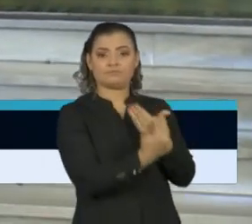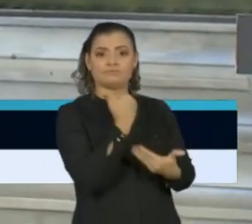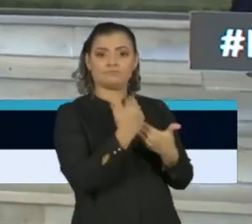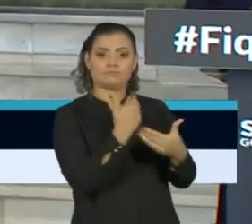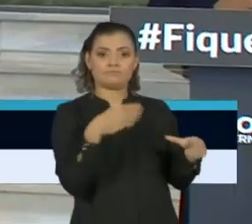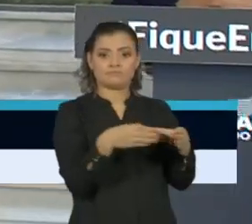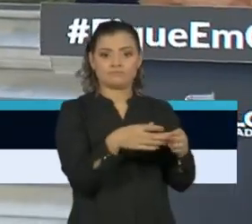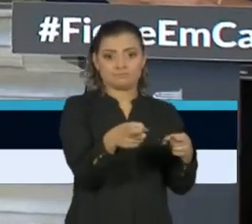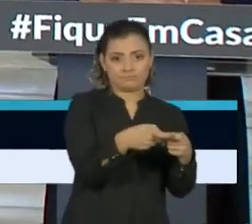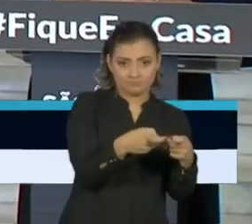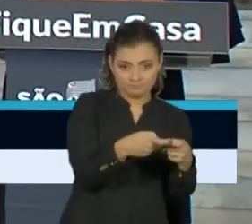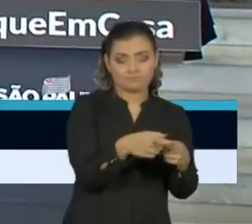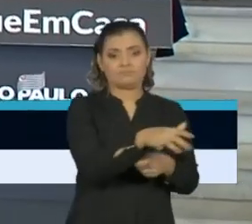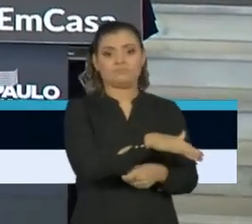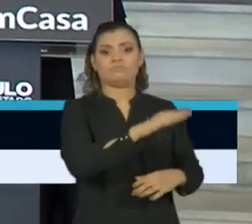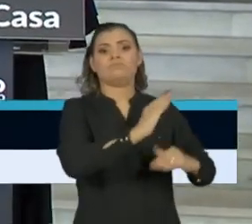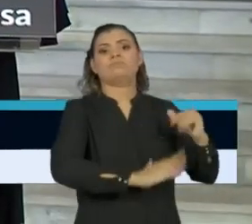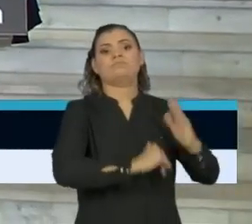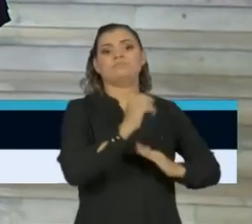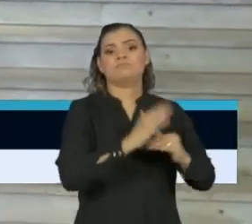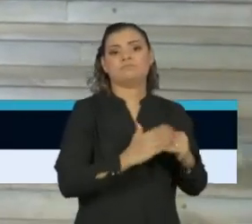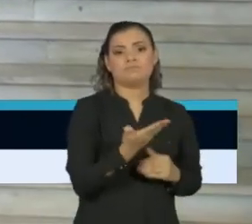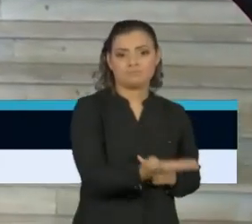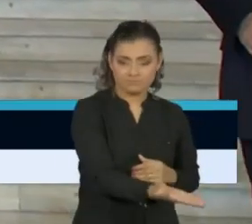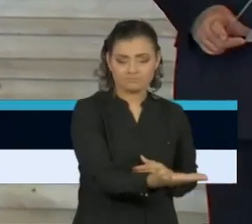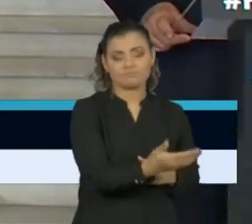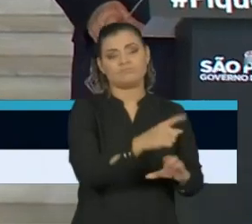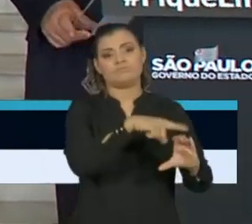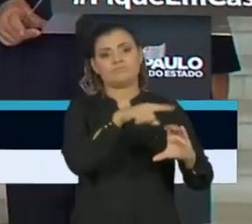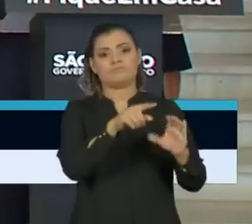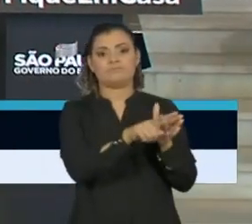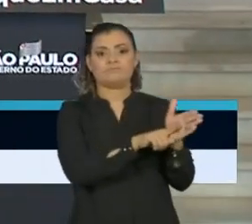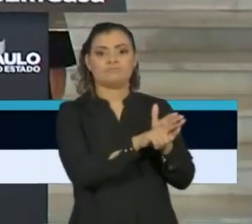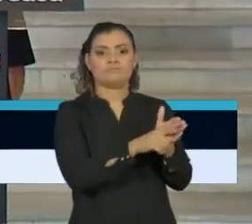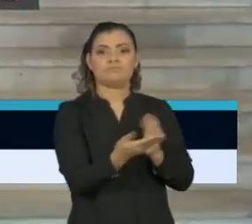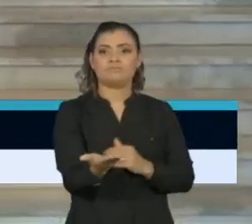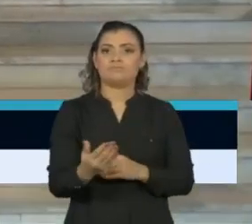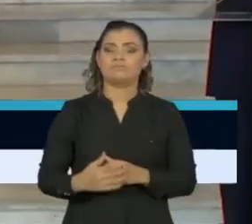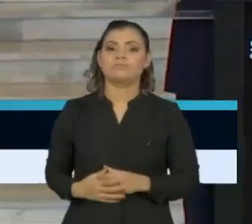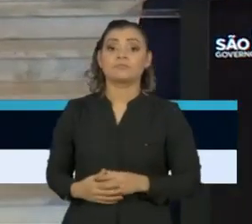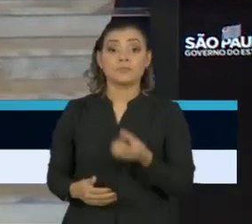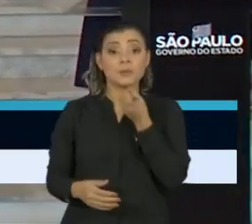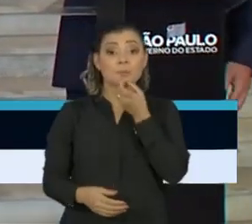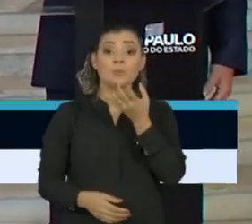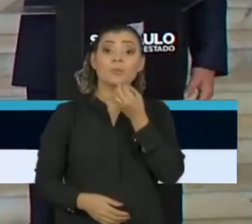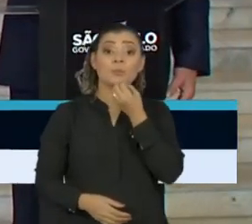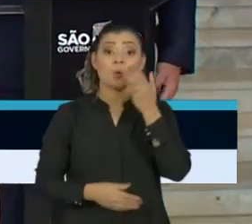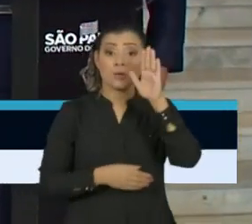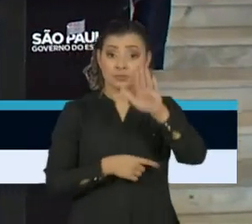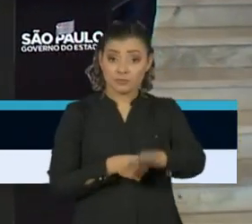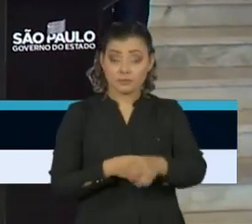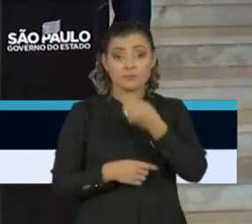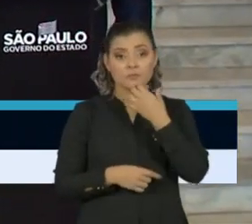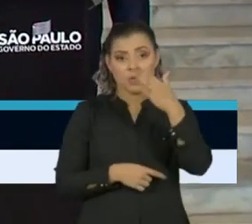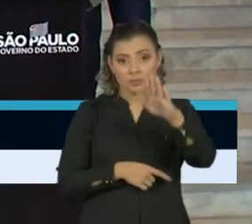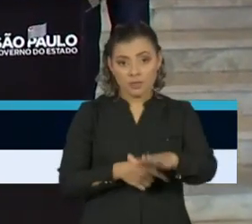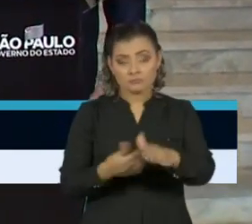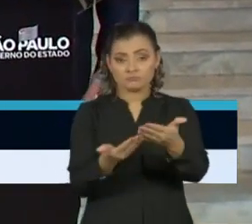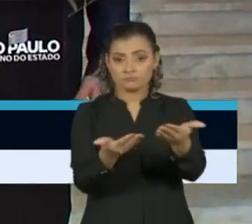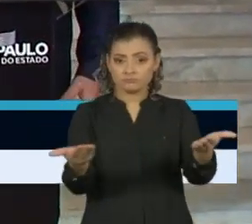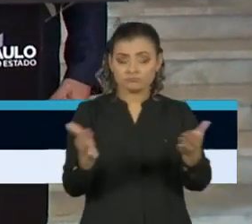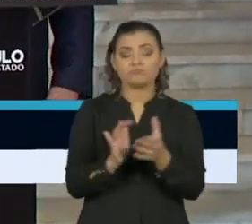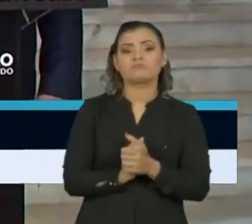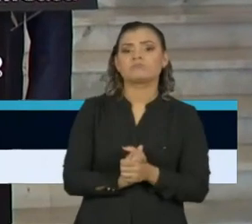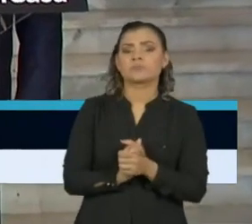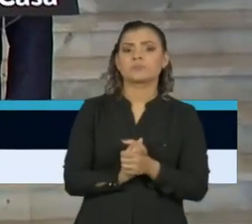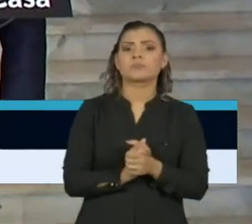são médicos, especialistas e cientistas. Dr. Davi Wippe. Bom dia, boa tarde. O Centro de Contingenciamento